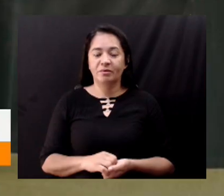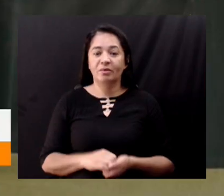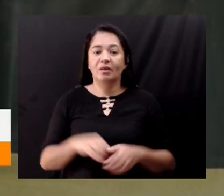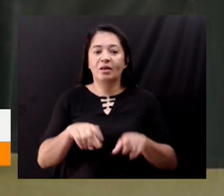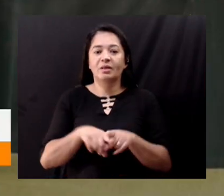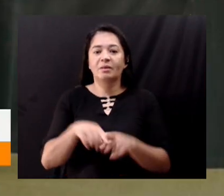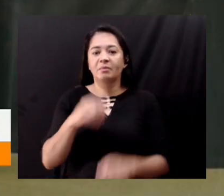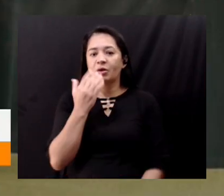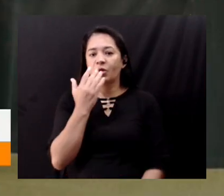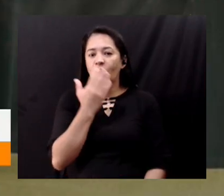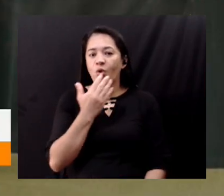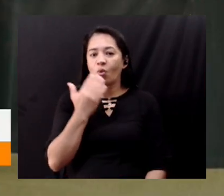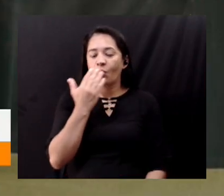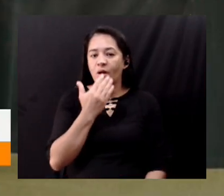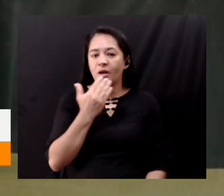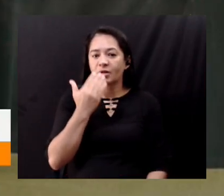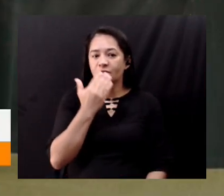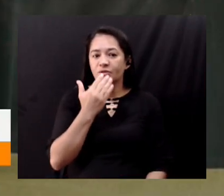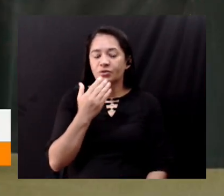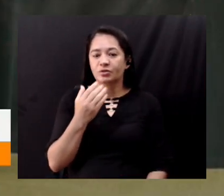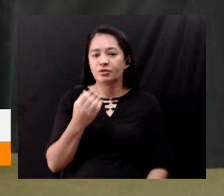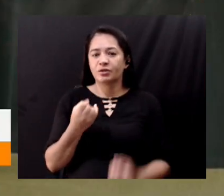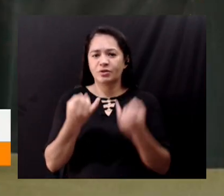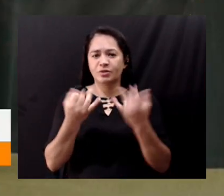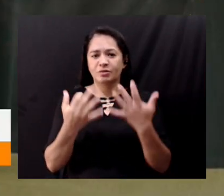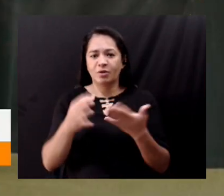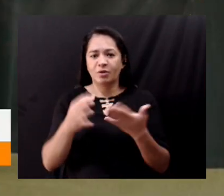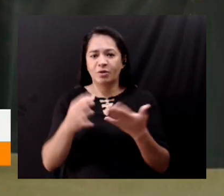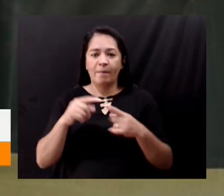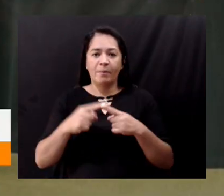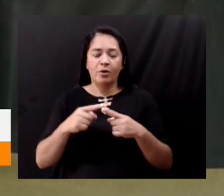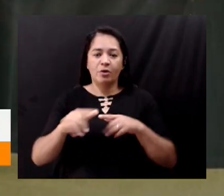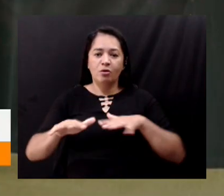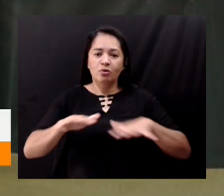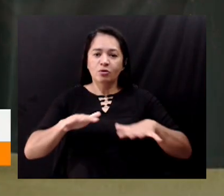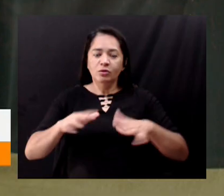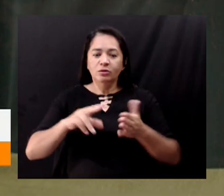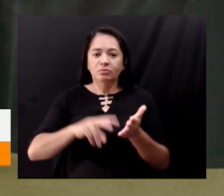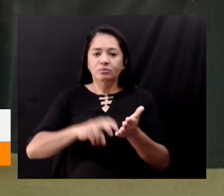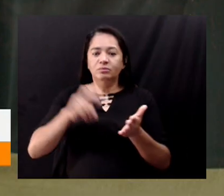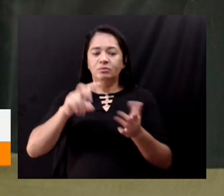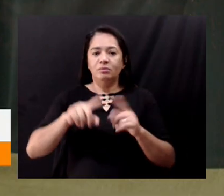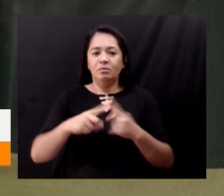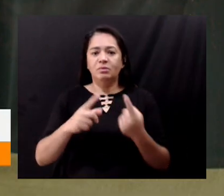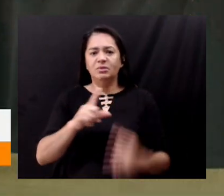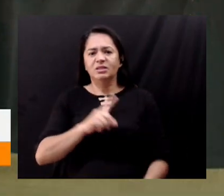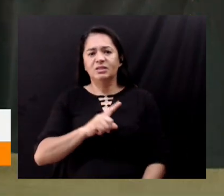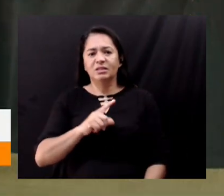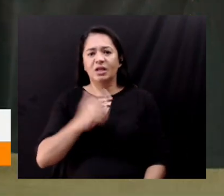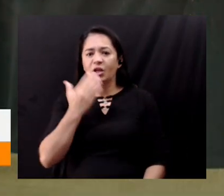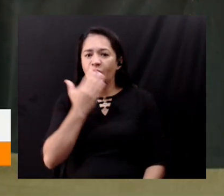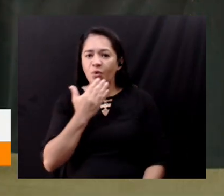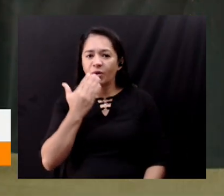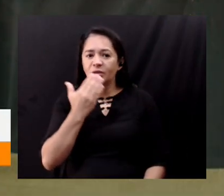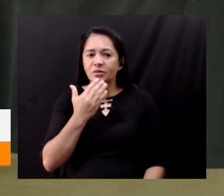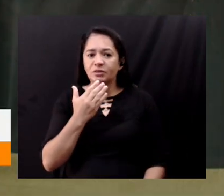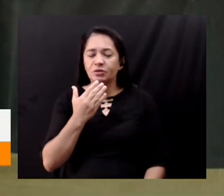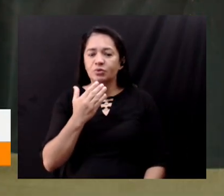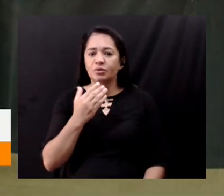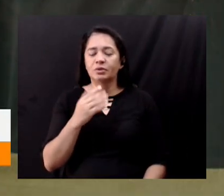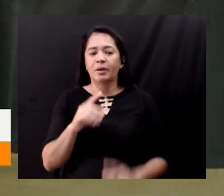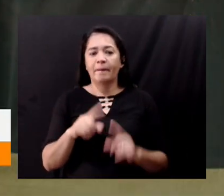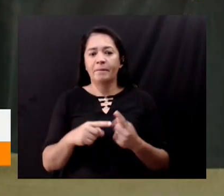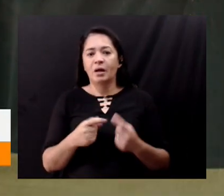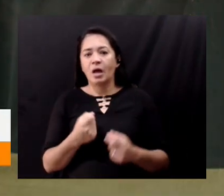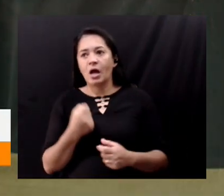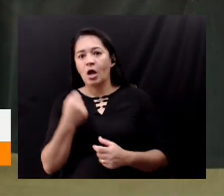café me movimenta pela manhã, claro, mas tem a questão do açúcar. Eu não sou muito fã de açúcar, né, mas tem alguns dias